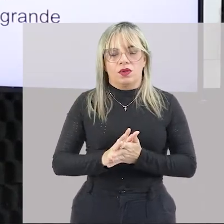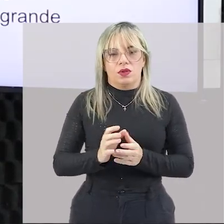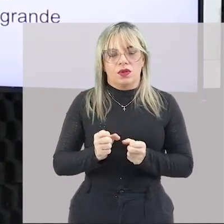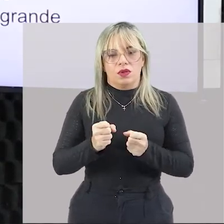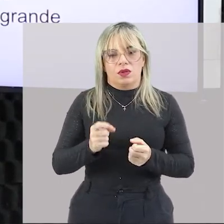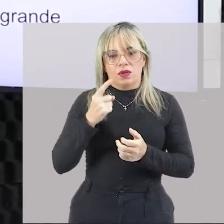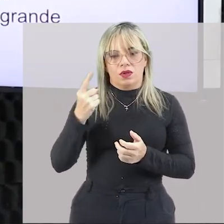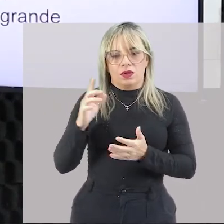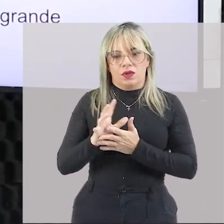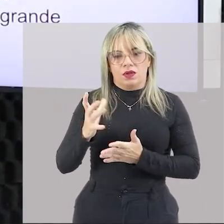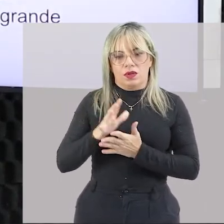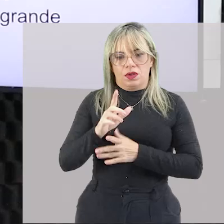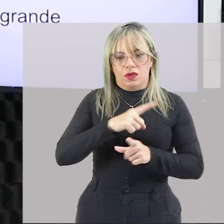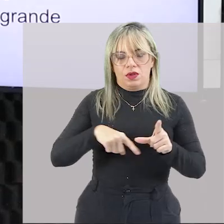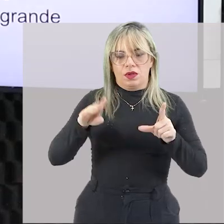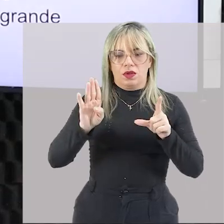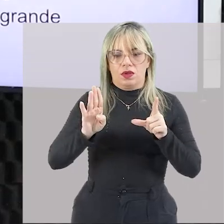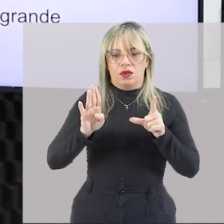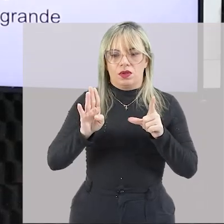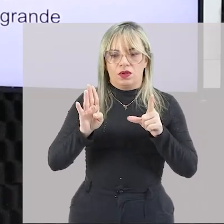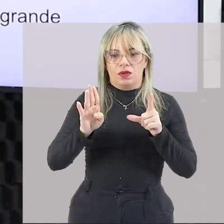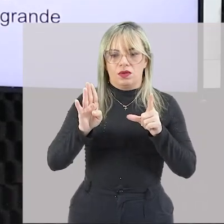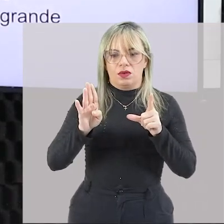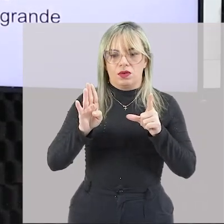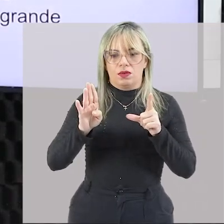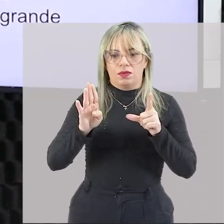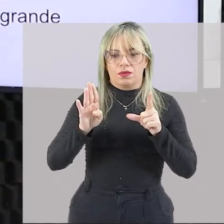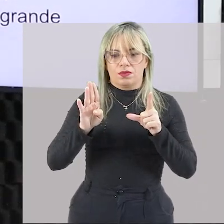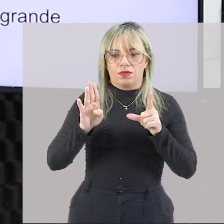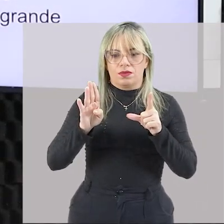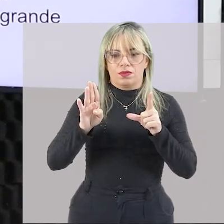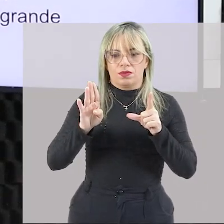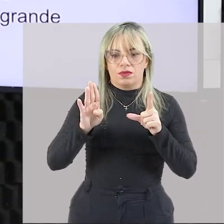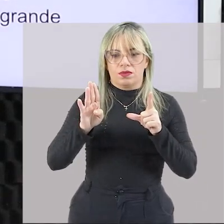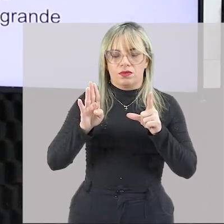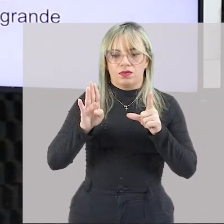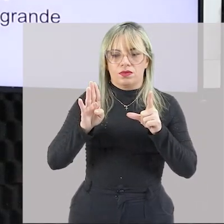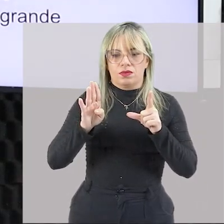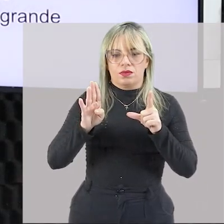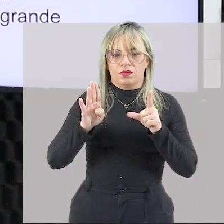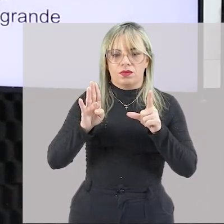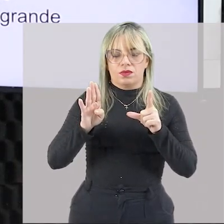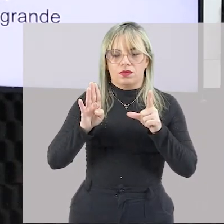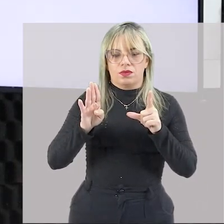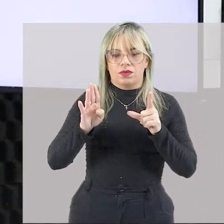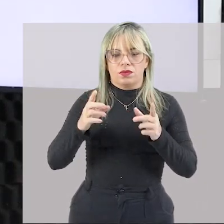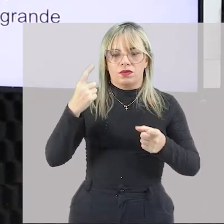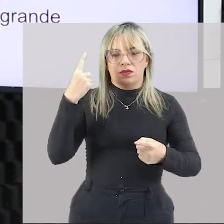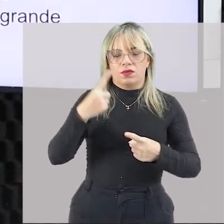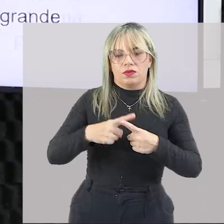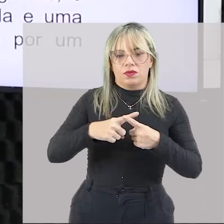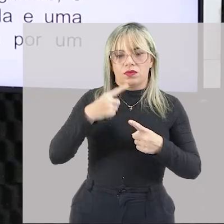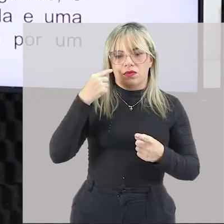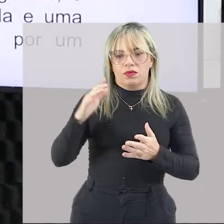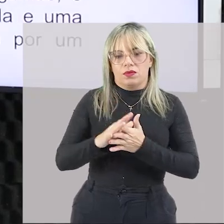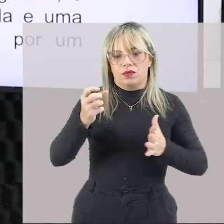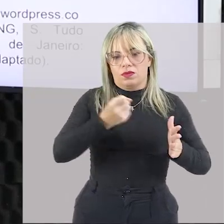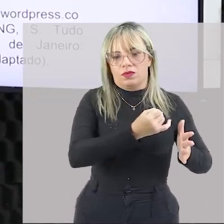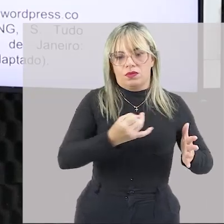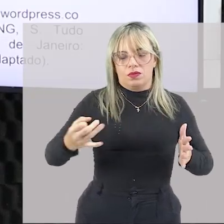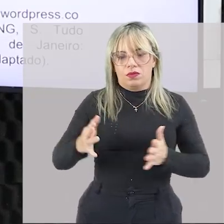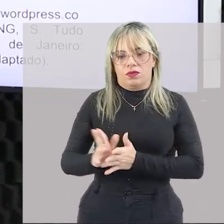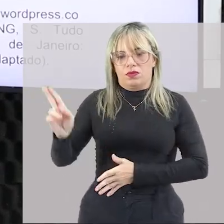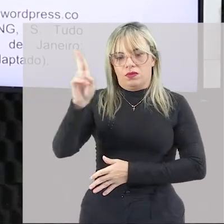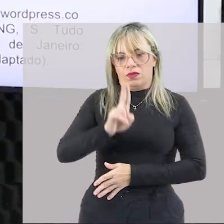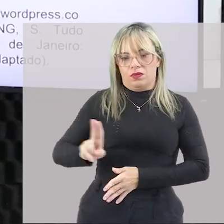resposta, professor? Letra B. Arsenal de materiais e formas que se relacionam com os objetos construídos. Por quê? Olha a quantidade de coisas que eles